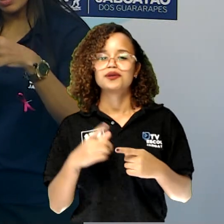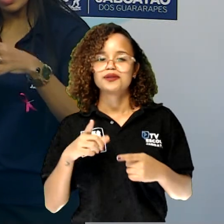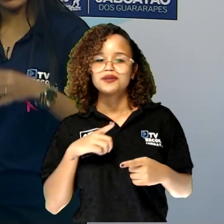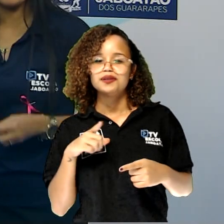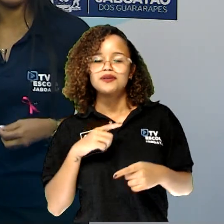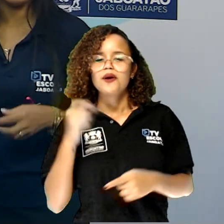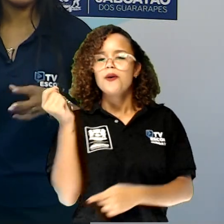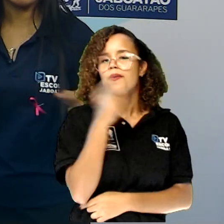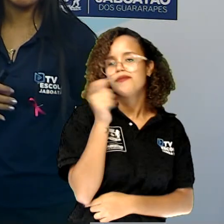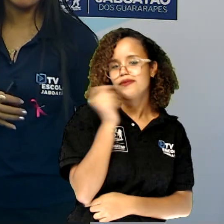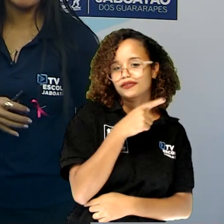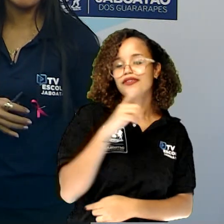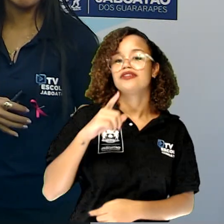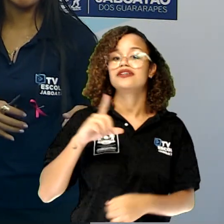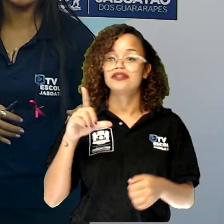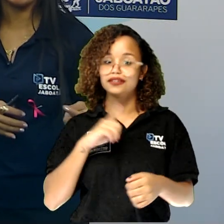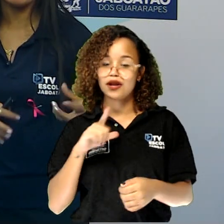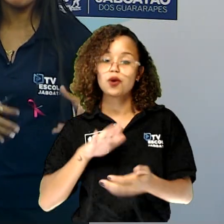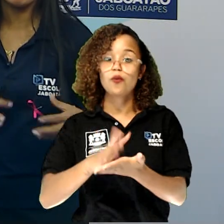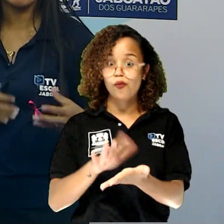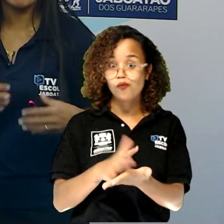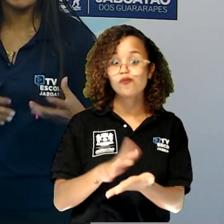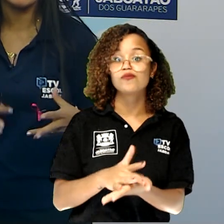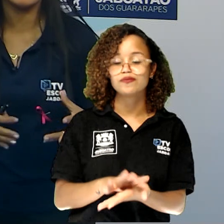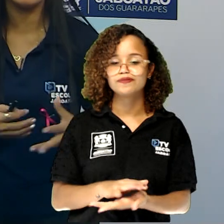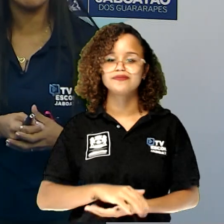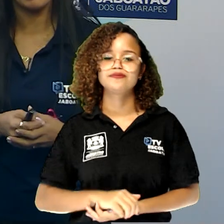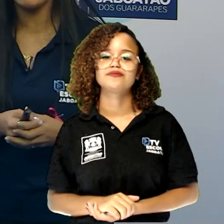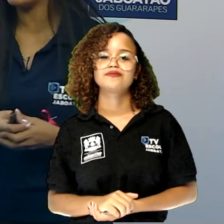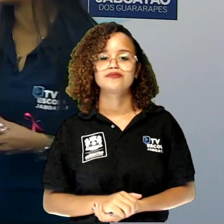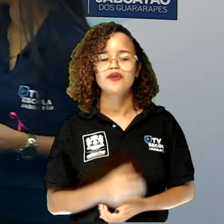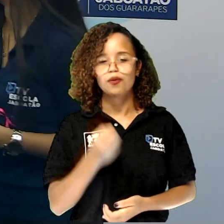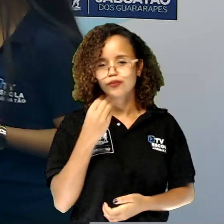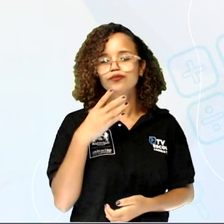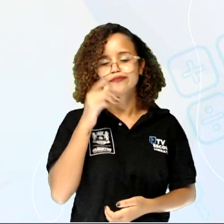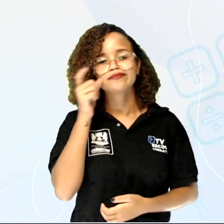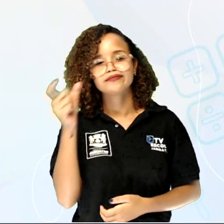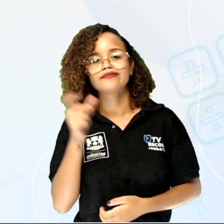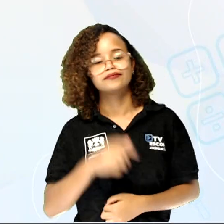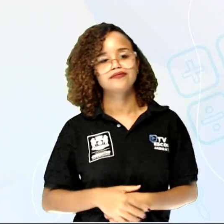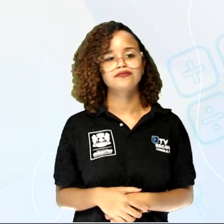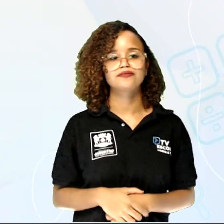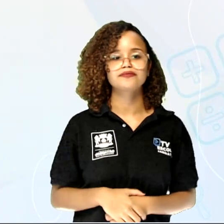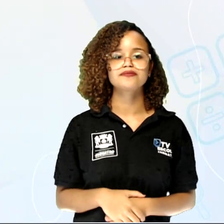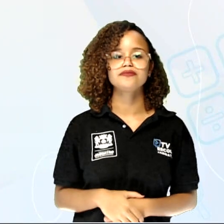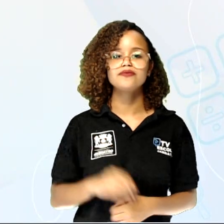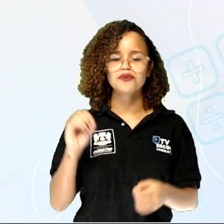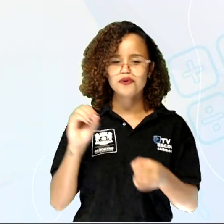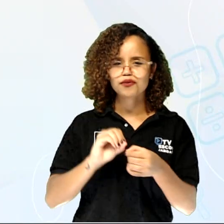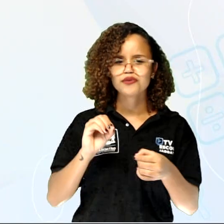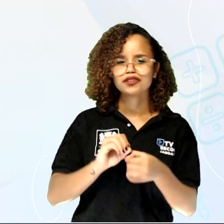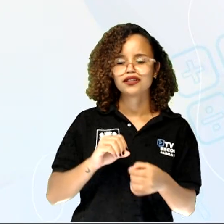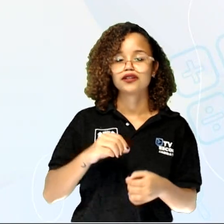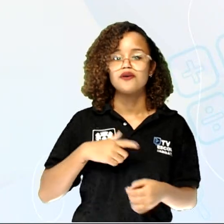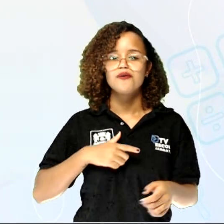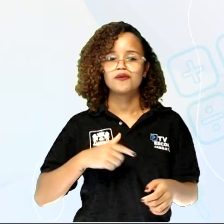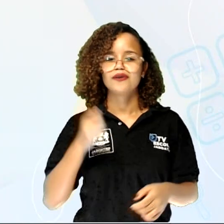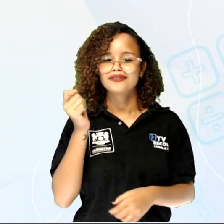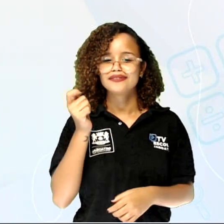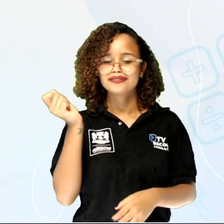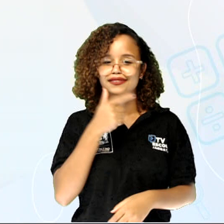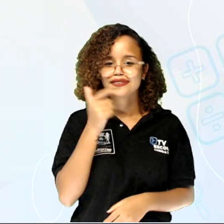ela é um anjo pra mim. Posso falar mal da minha, que é encrenqueira e ruim. A minha sogra não é santa porque não tá no altar. Nunca reclamou de mim,